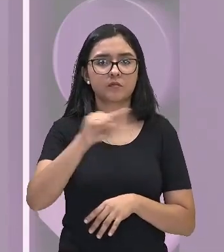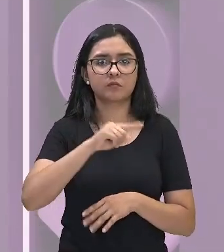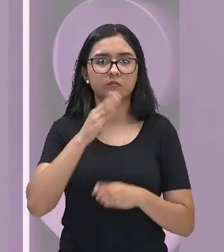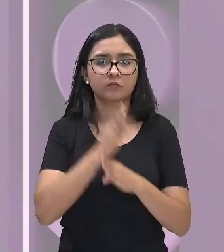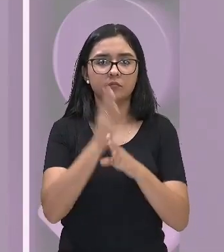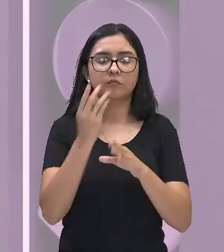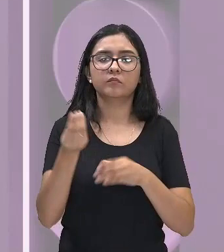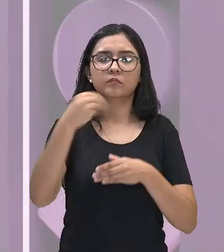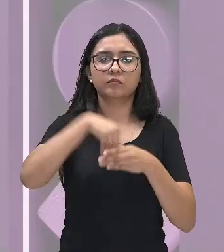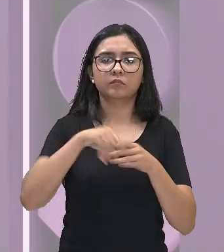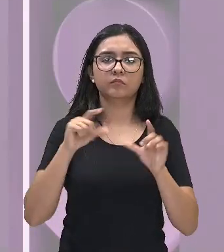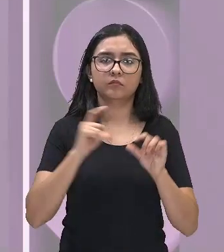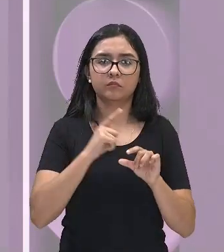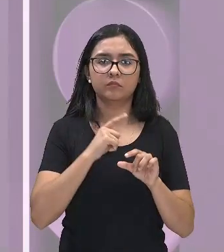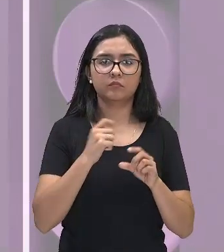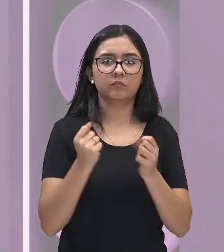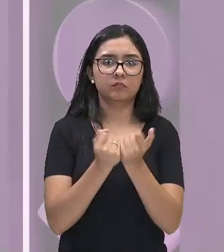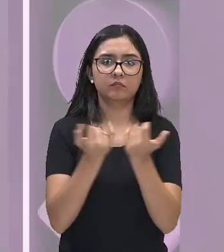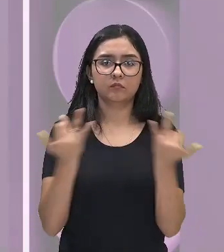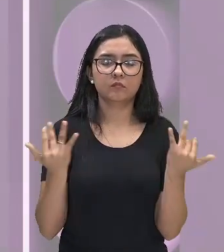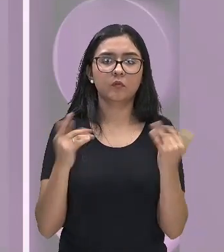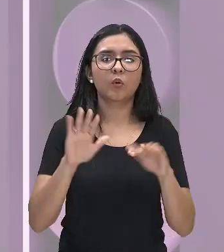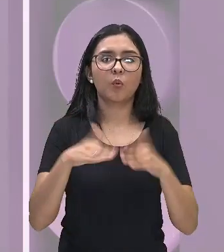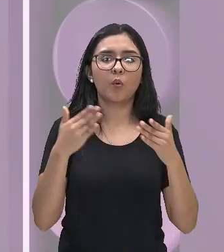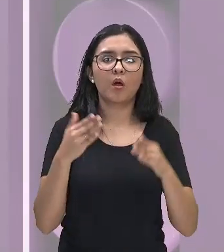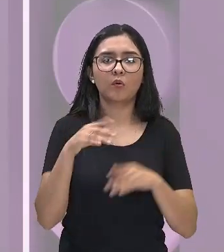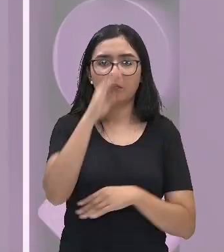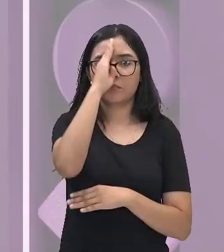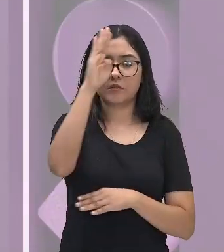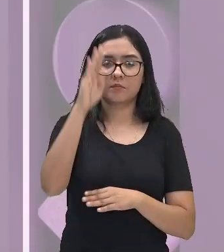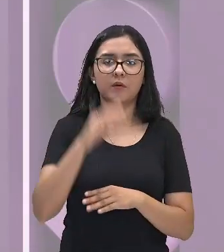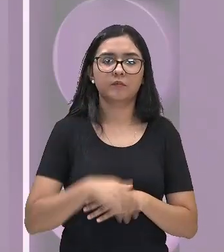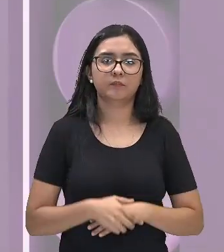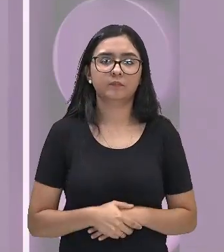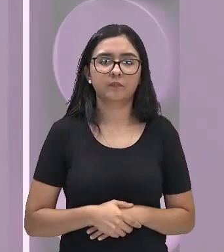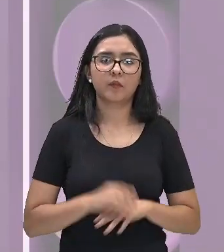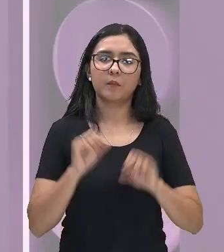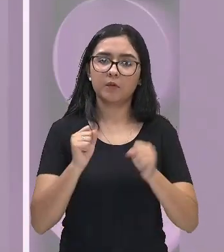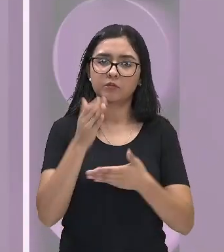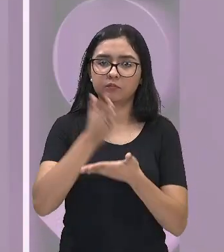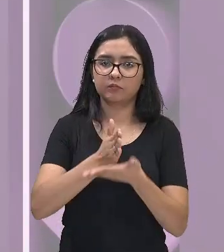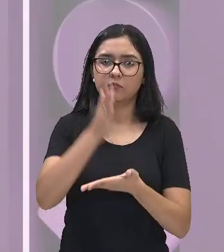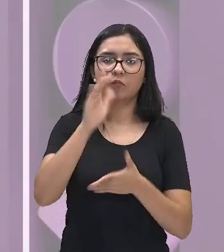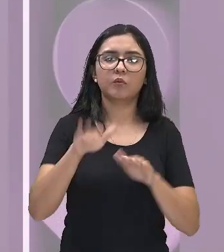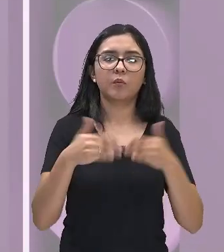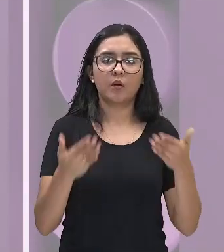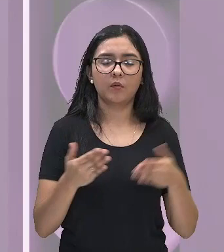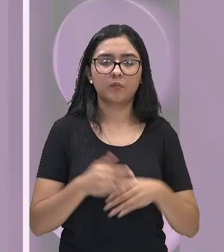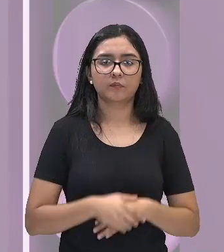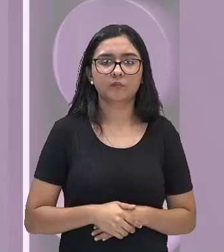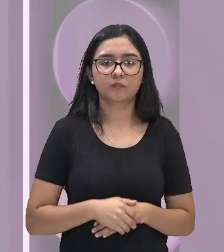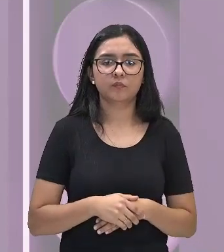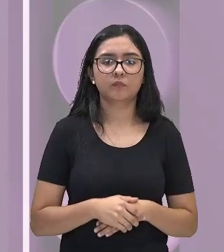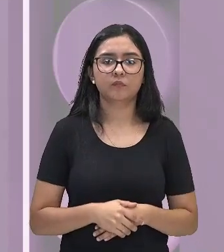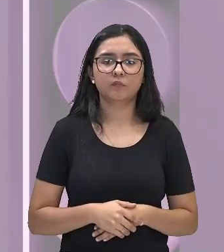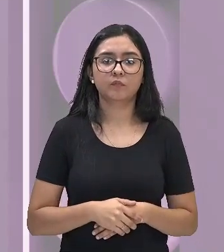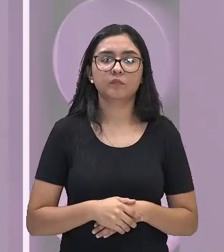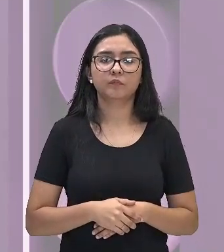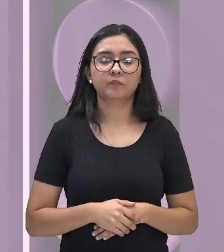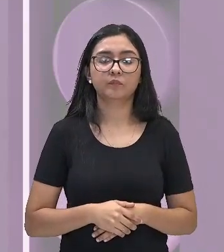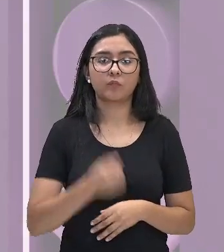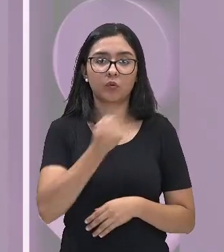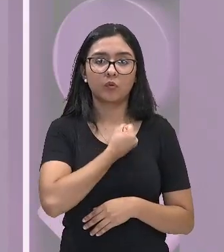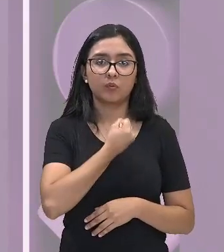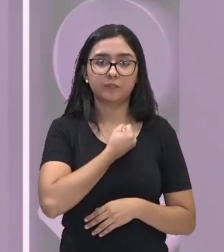dentro de um conjunto de números Qual é o elemento Central podem ocorrer dois casos quais são eles um quando o número de